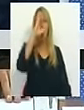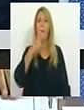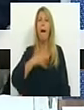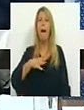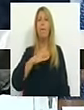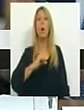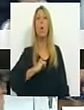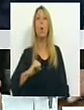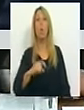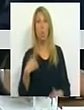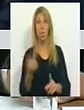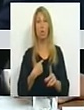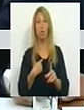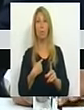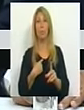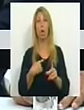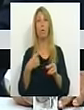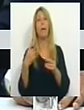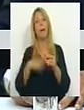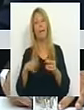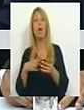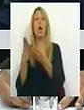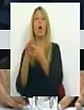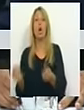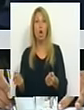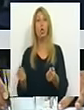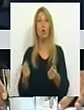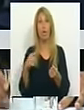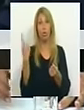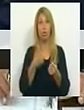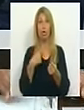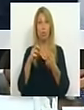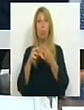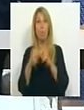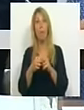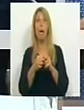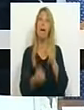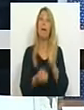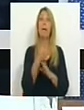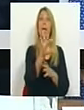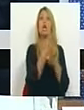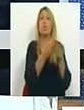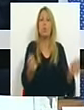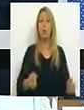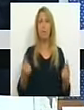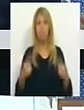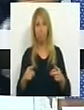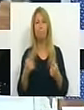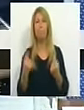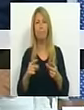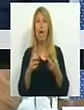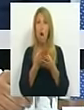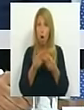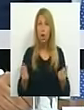nossos problemas, criou soluções. E está confrontado neste momento com uma questão. Não está a resolver os problemas importantes